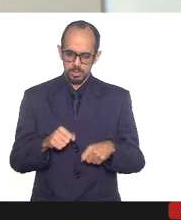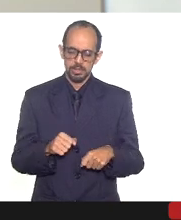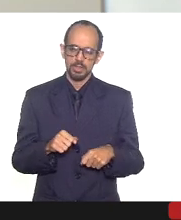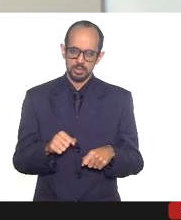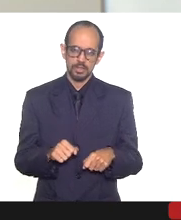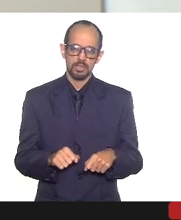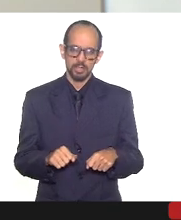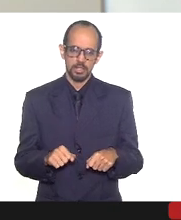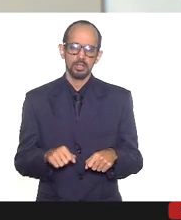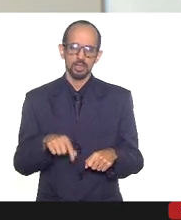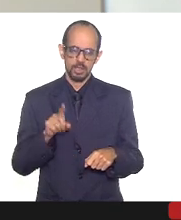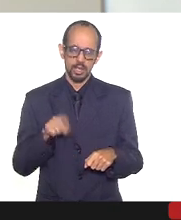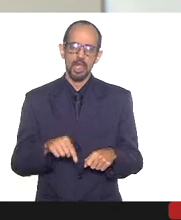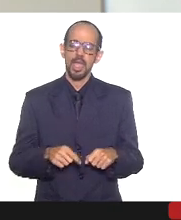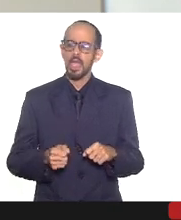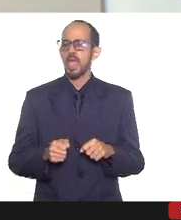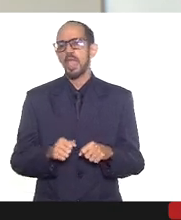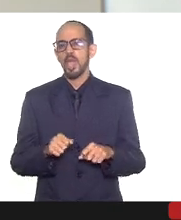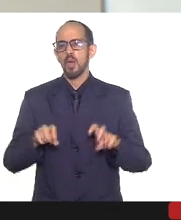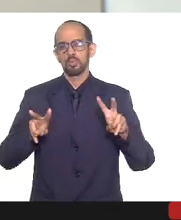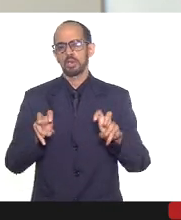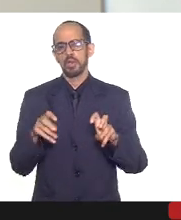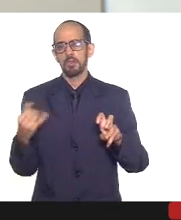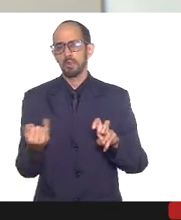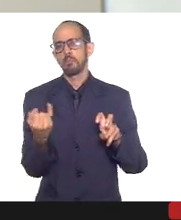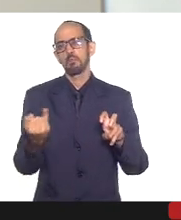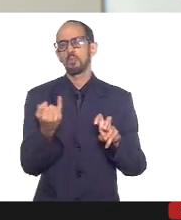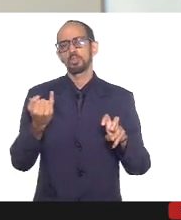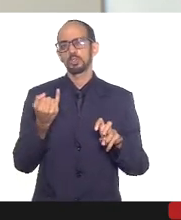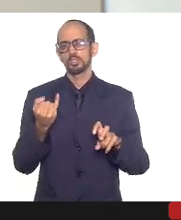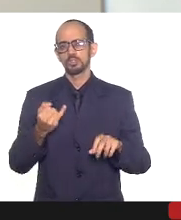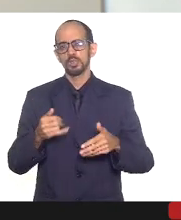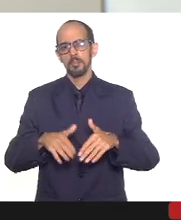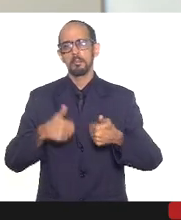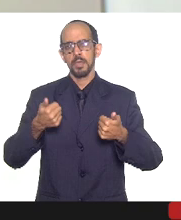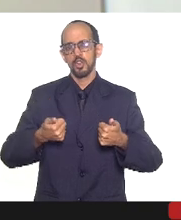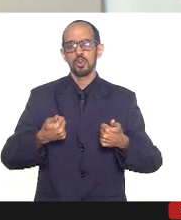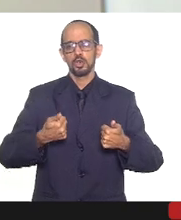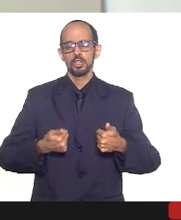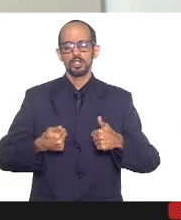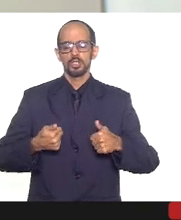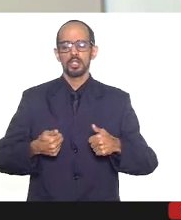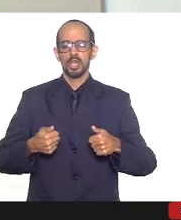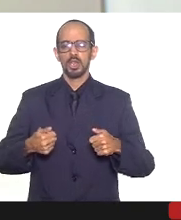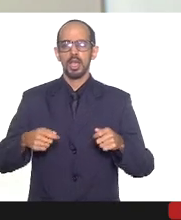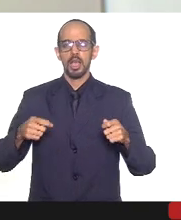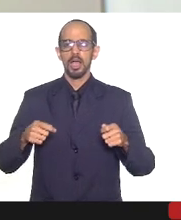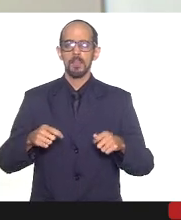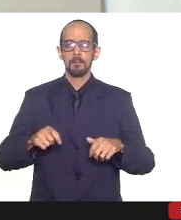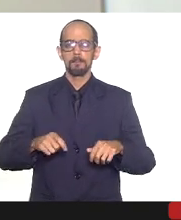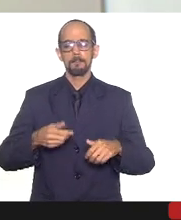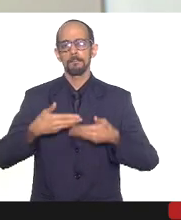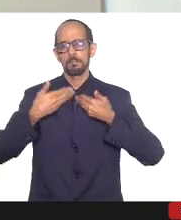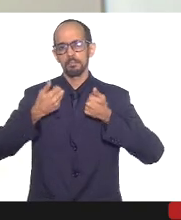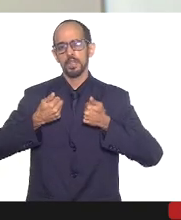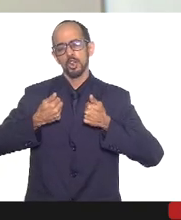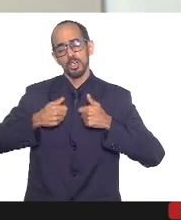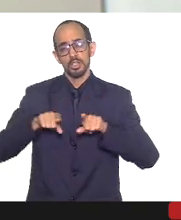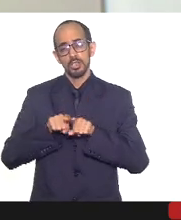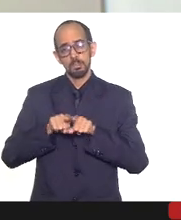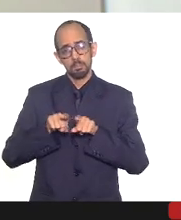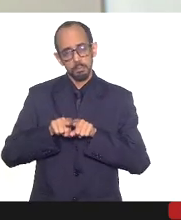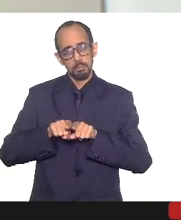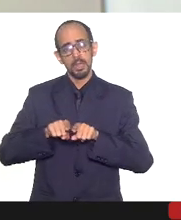que a gente considera fundamental para a melhoria nas condições, né, de trabalho dos profissionais de educação e melhoria da qualidade da